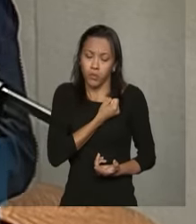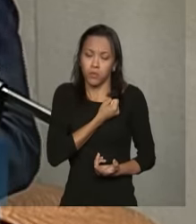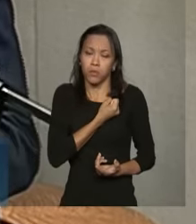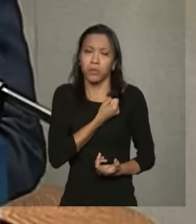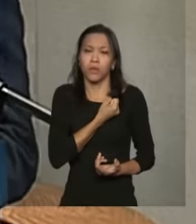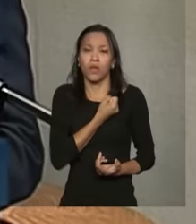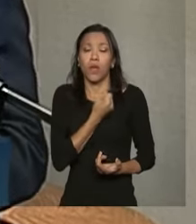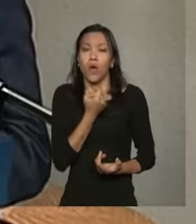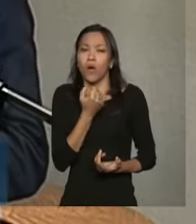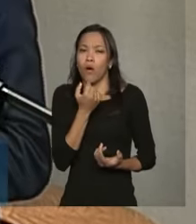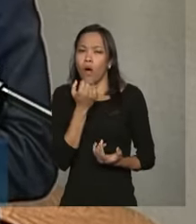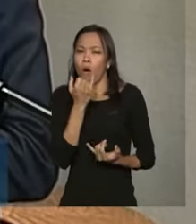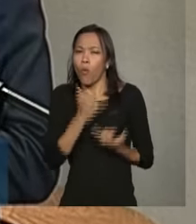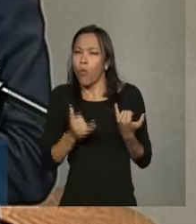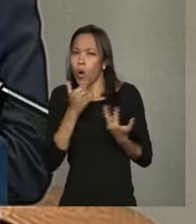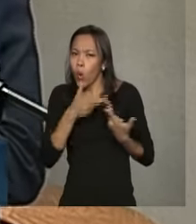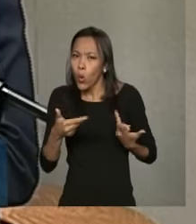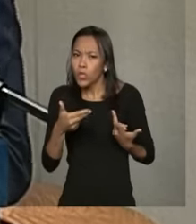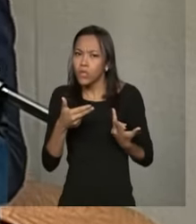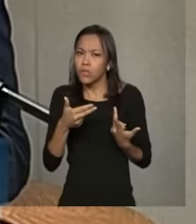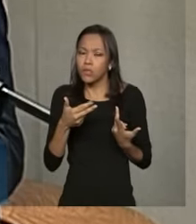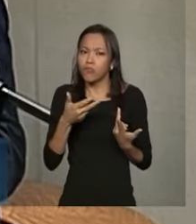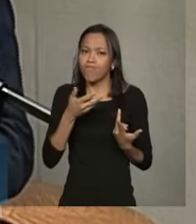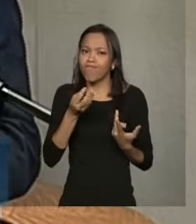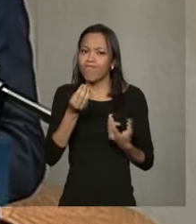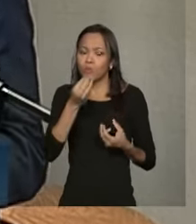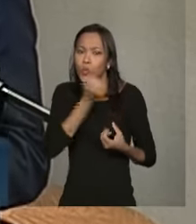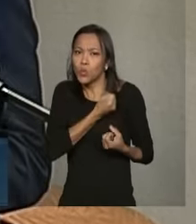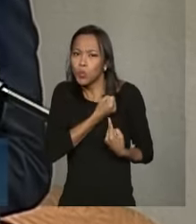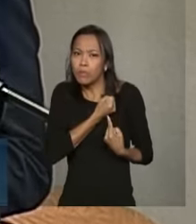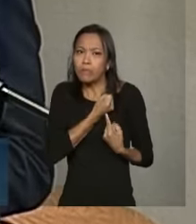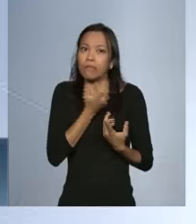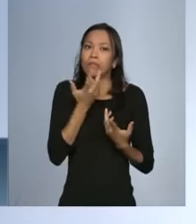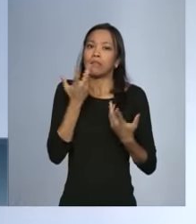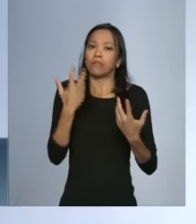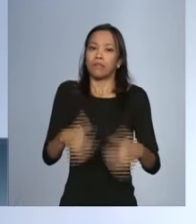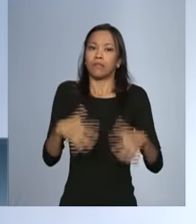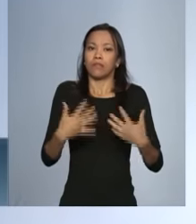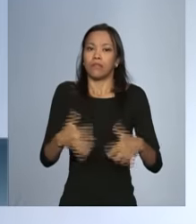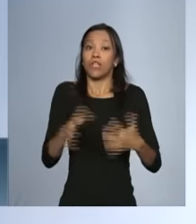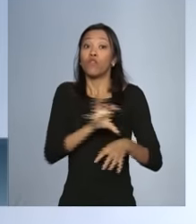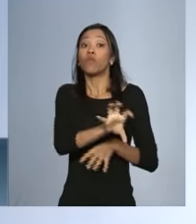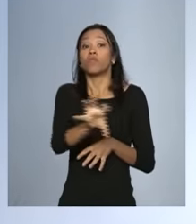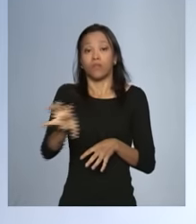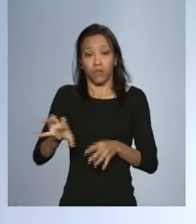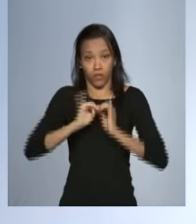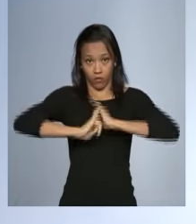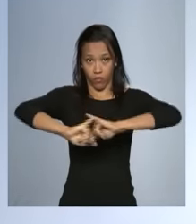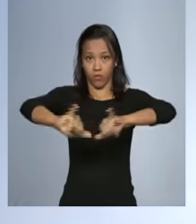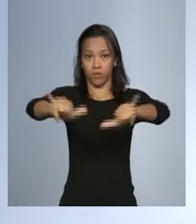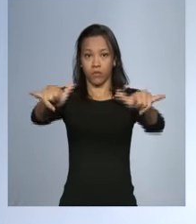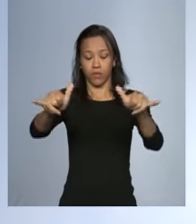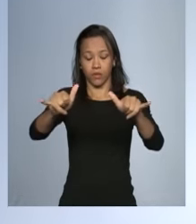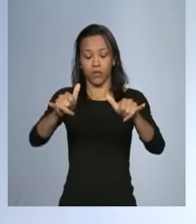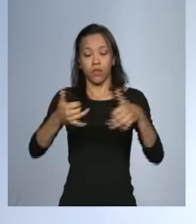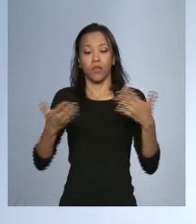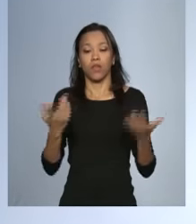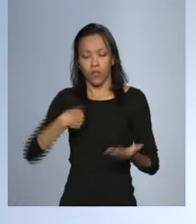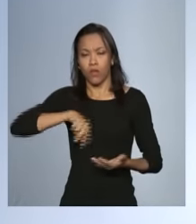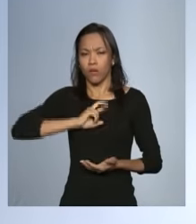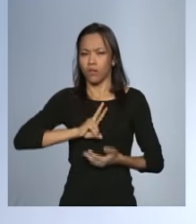gera um um um um impacto percentual grande Muito provavelmente e é o que nós vamos